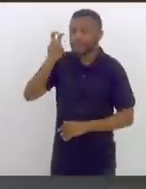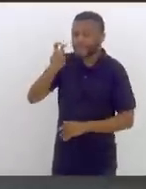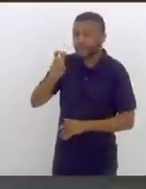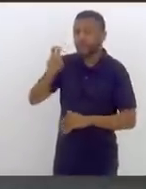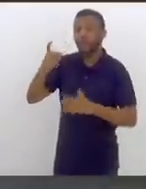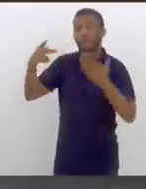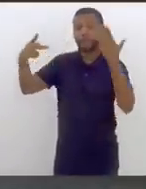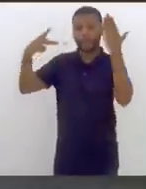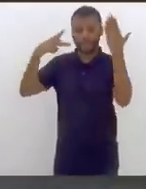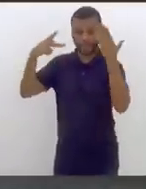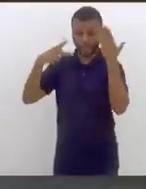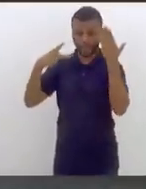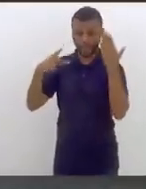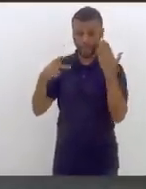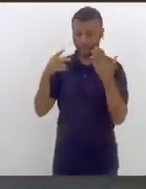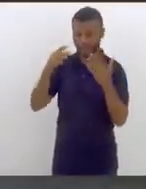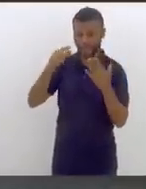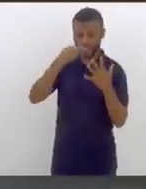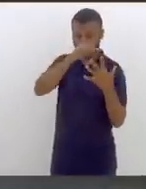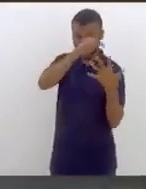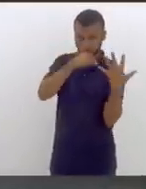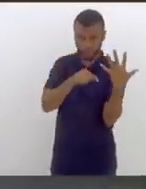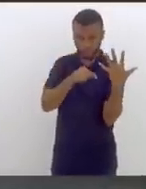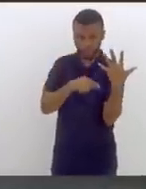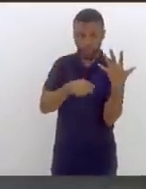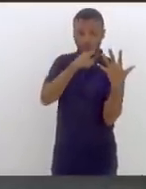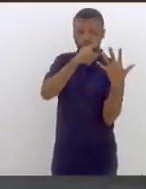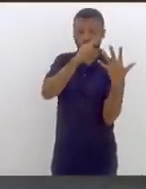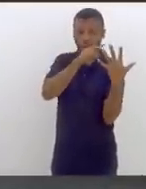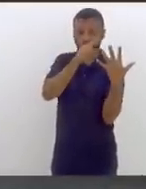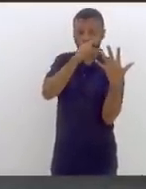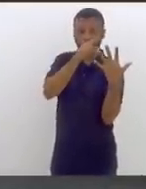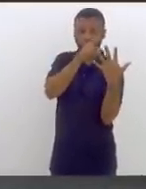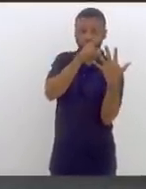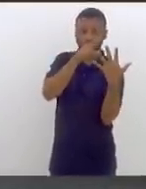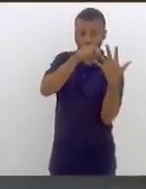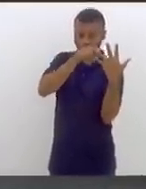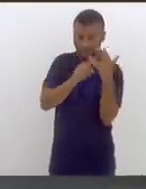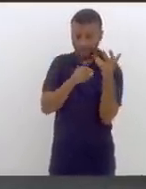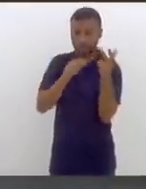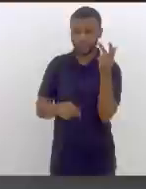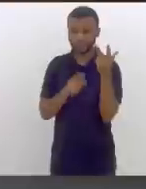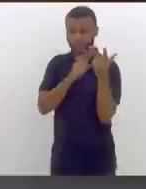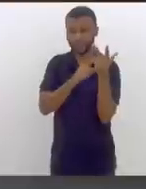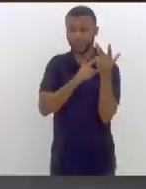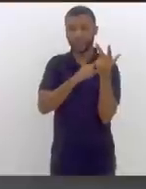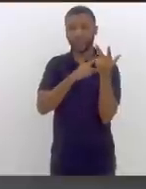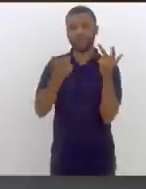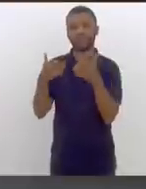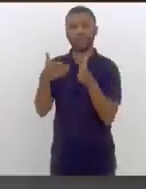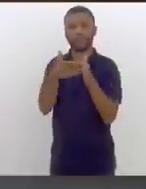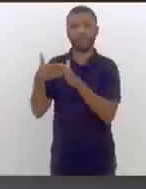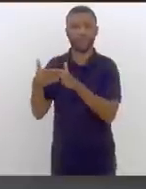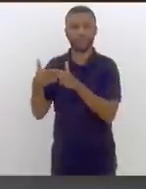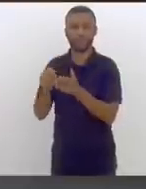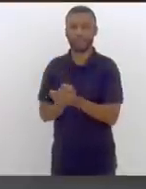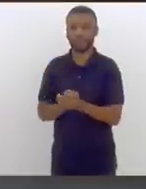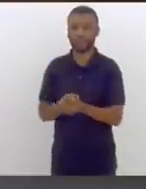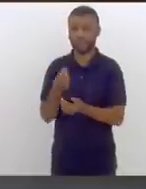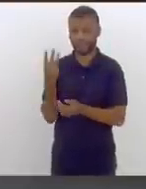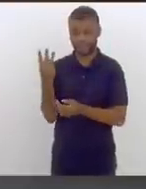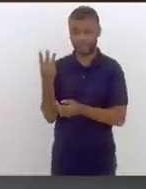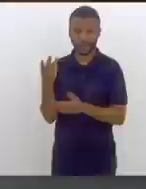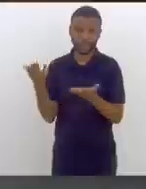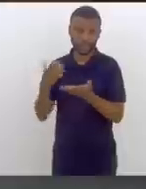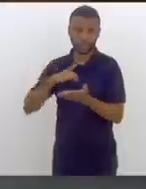quais dois estamos de licença médica então nós temos três um está na junta médica atualmente segundo o último levantamento